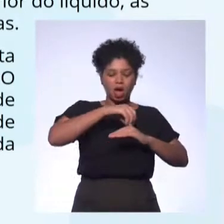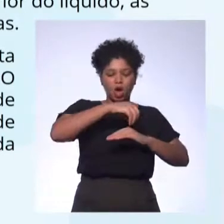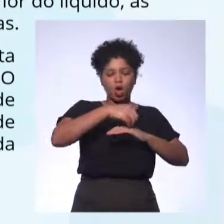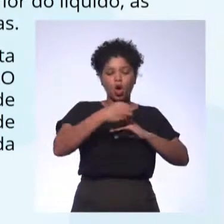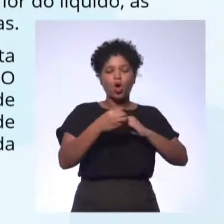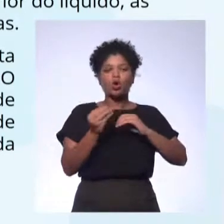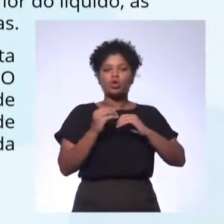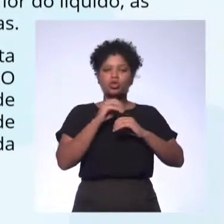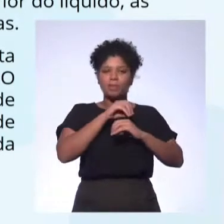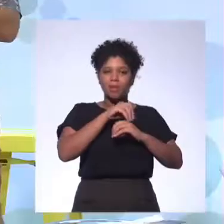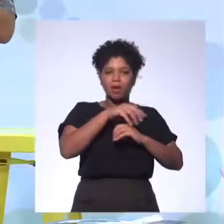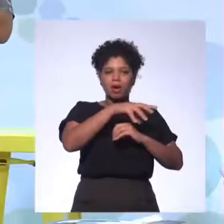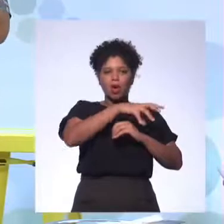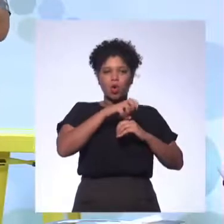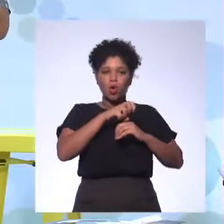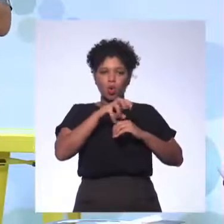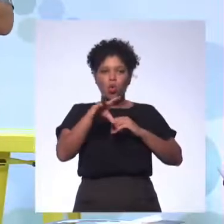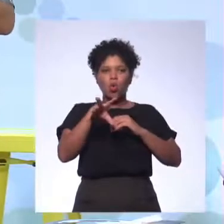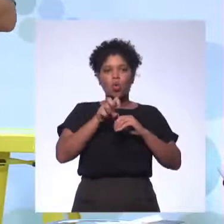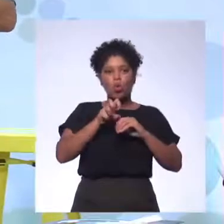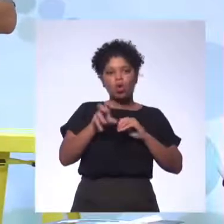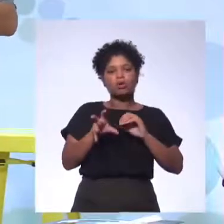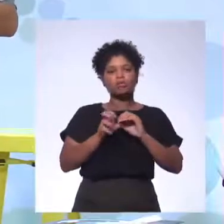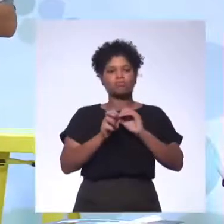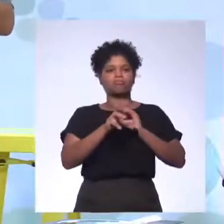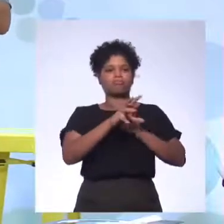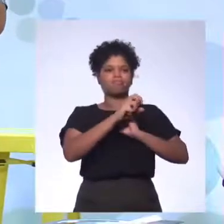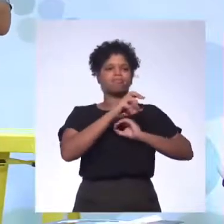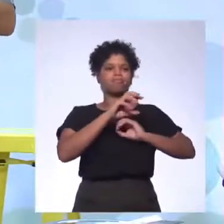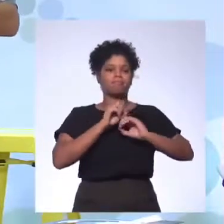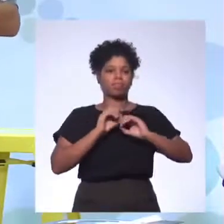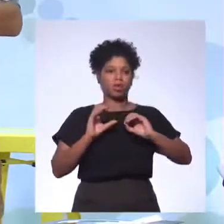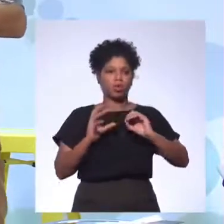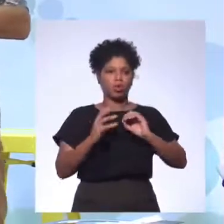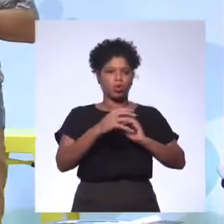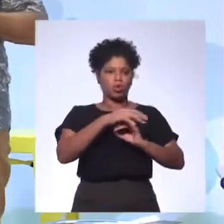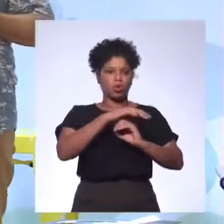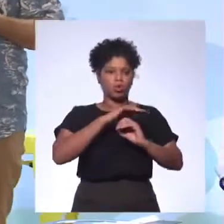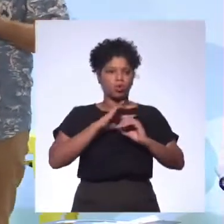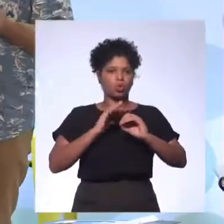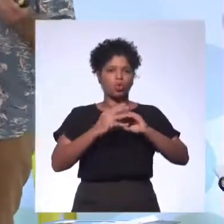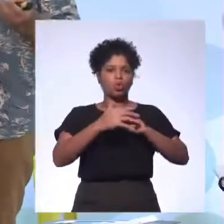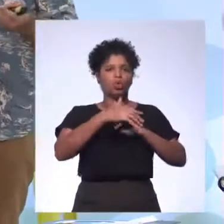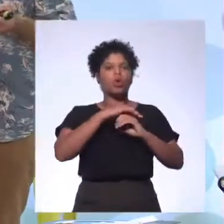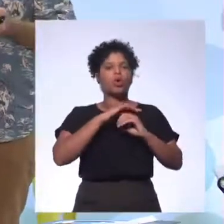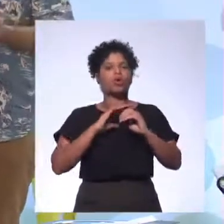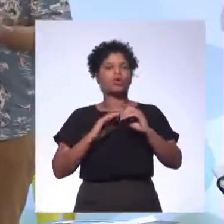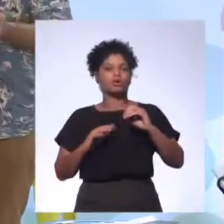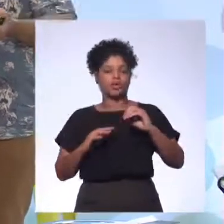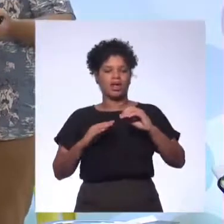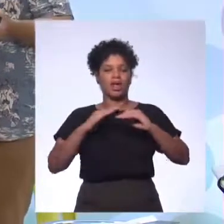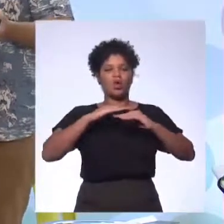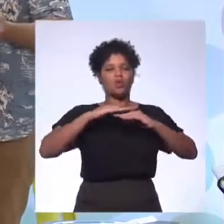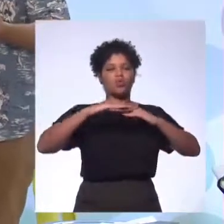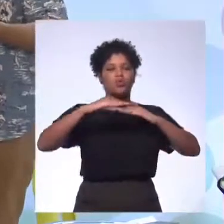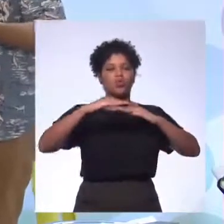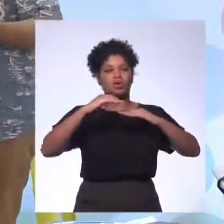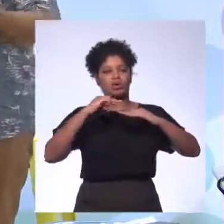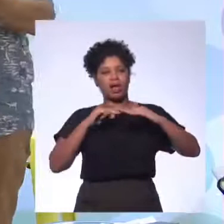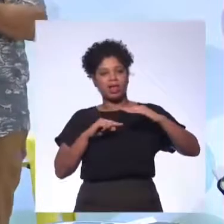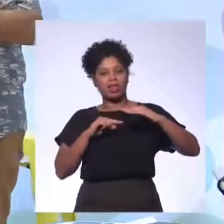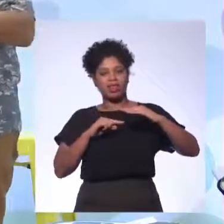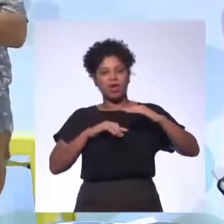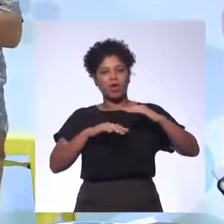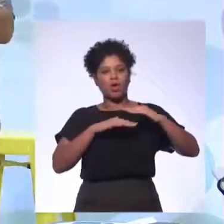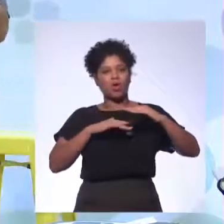e interagindo e em outro estado por exemplo a parte de cima está no estado sólido que congelou a parte de